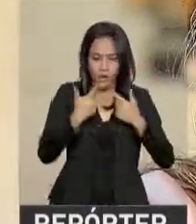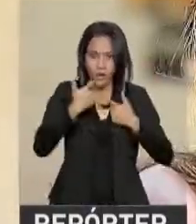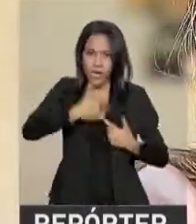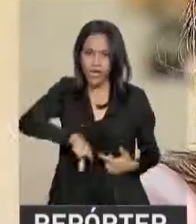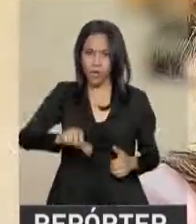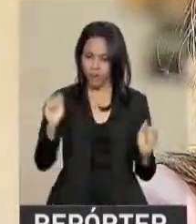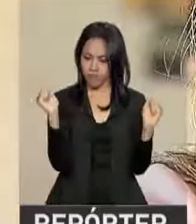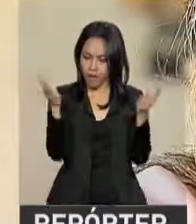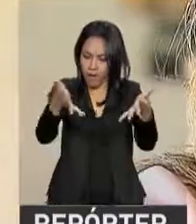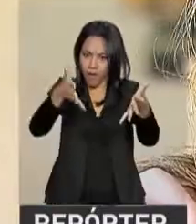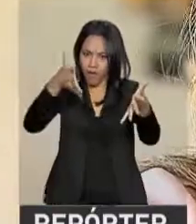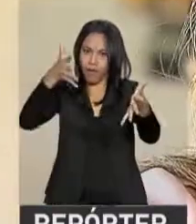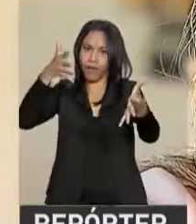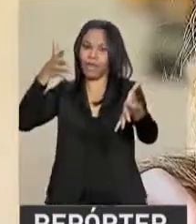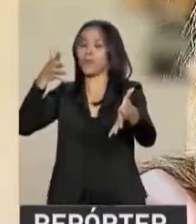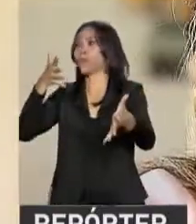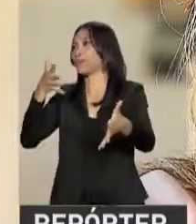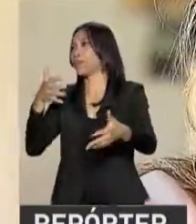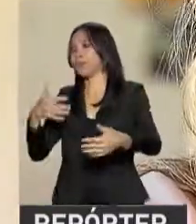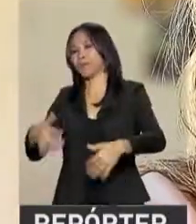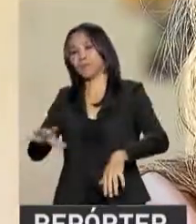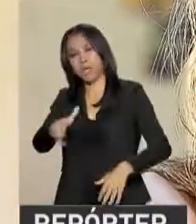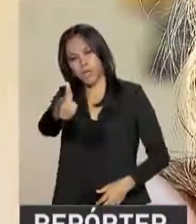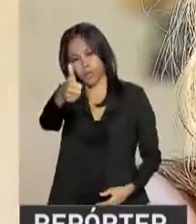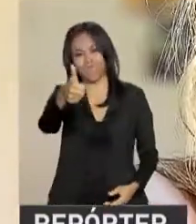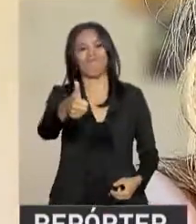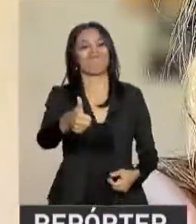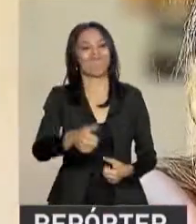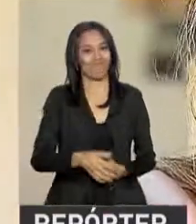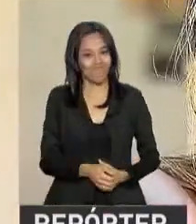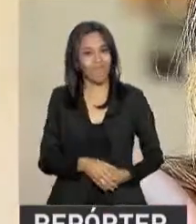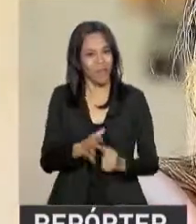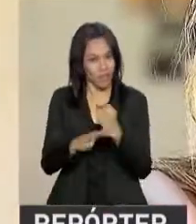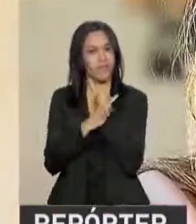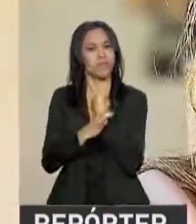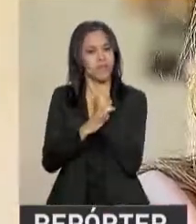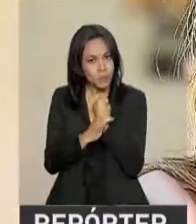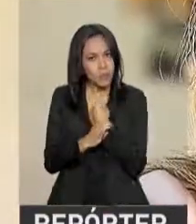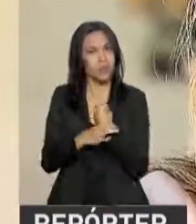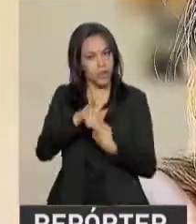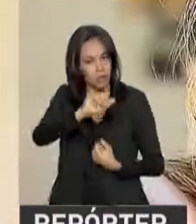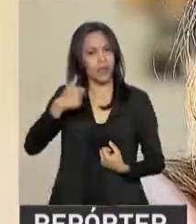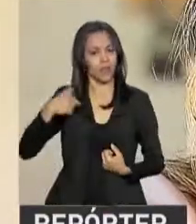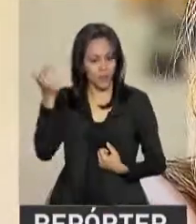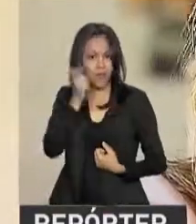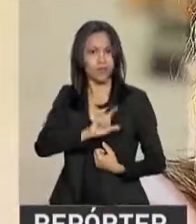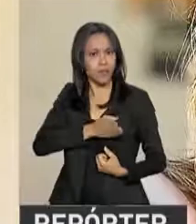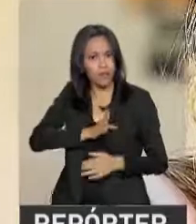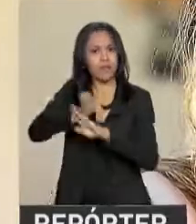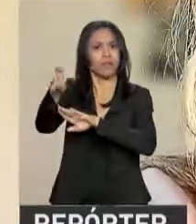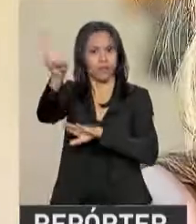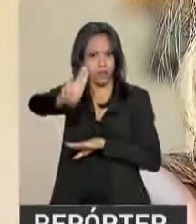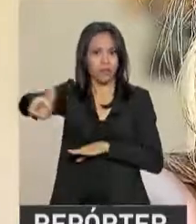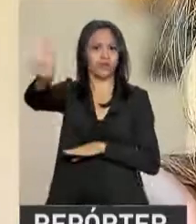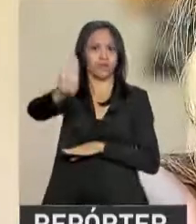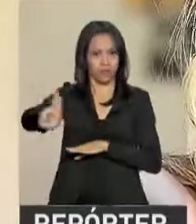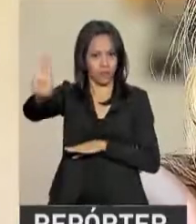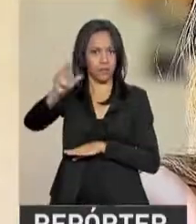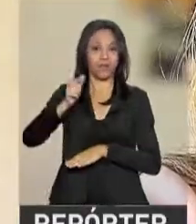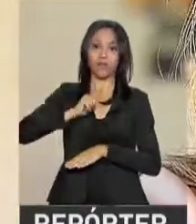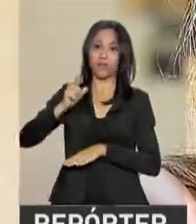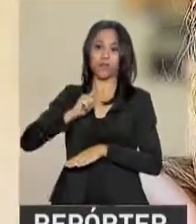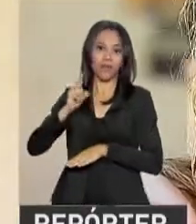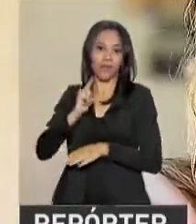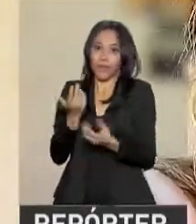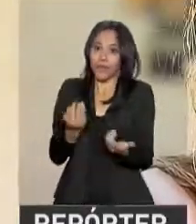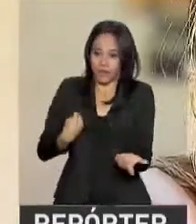língua, o desempenho, o resultado dele vai ser melhor. Então, é mais garantia de que ele vai chegar, sim, às universidades e ter mais